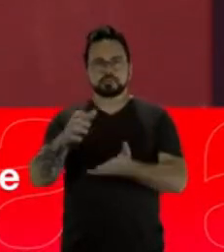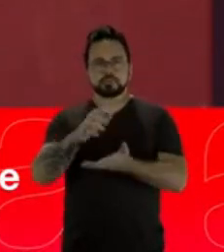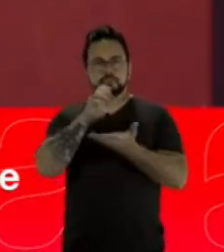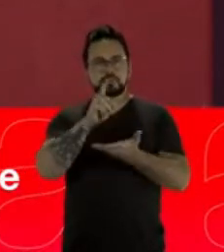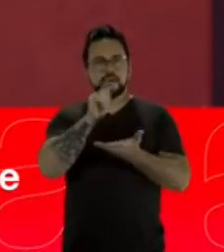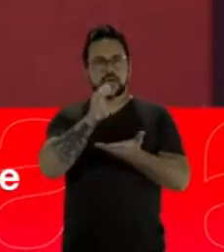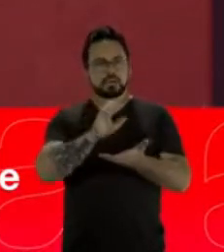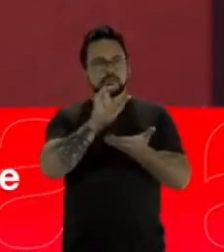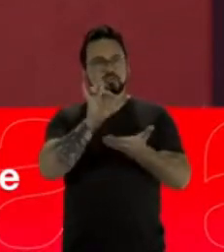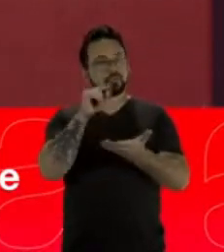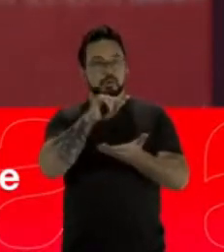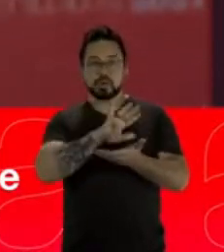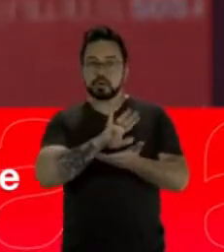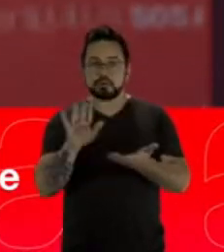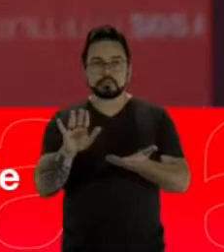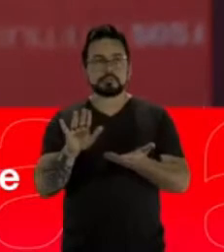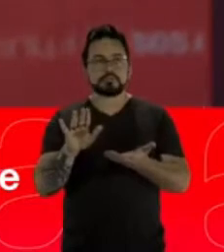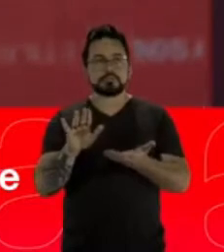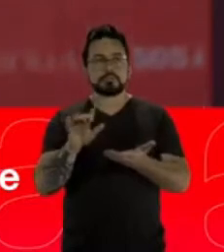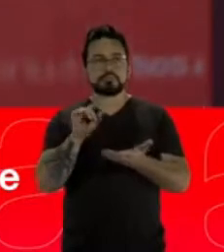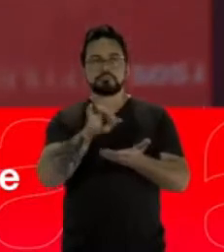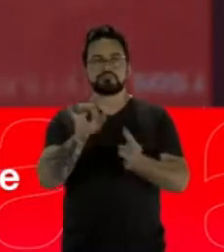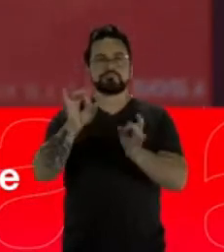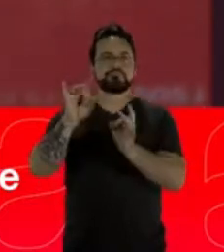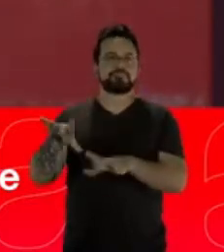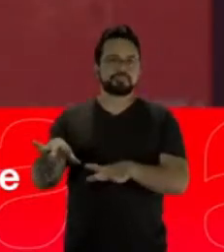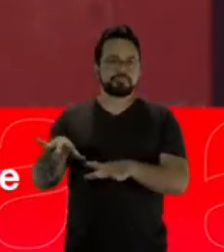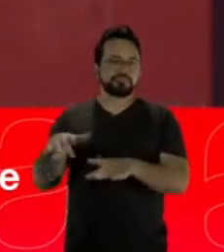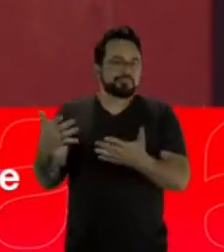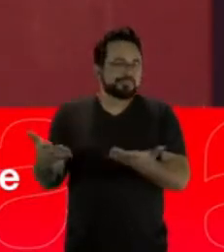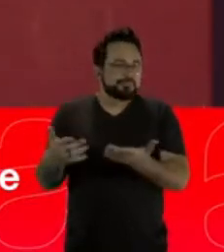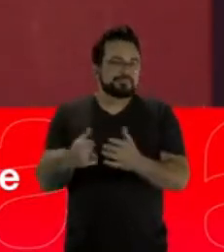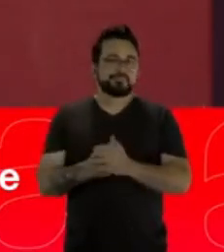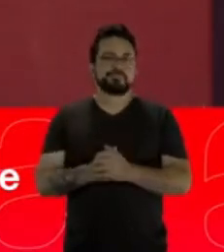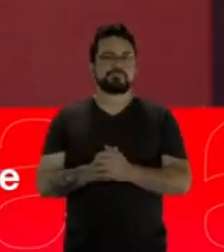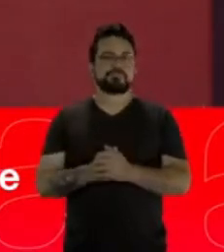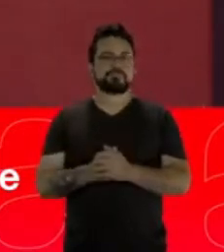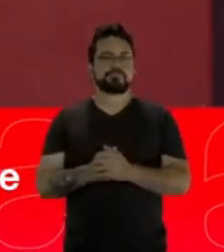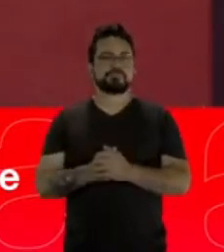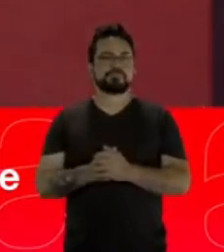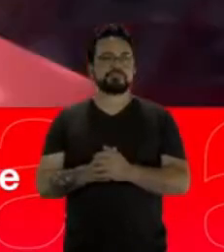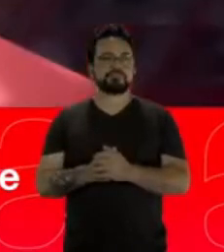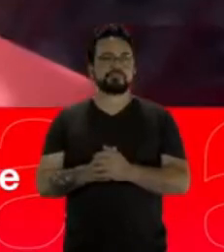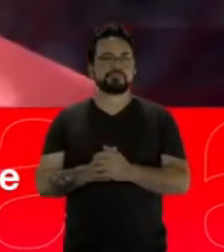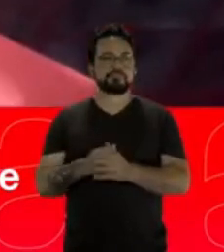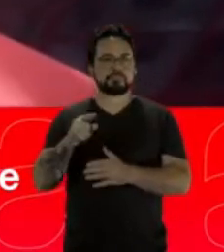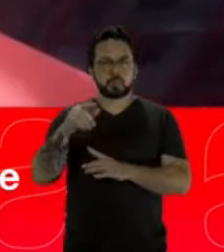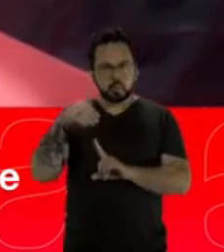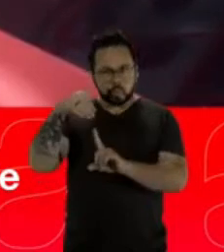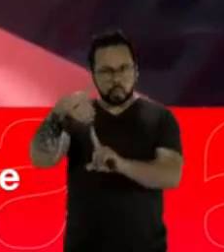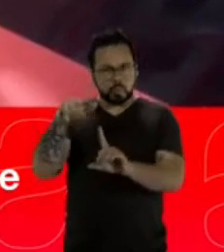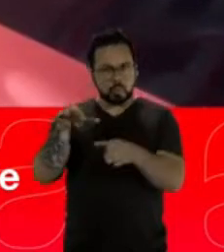queria beber água e era só o que tinha, né? Você acaba descartando onde dá. É uma coisa que é um ciclo que não dá para culpar